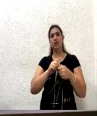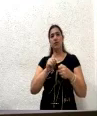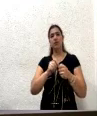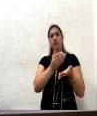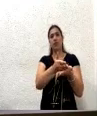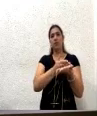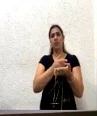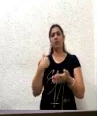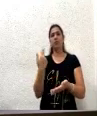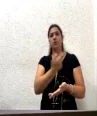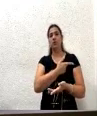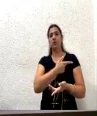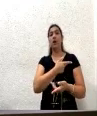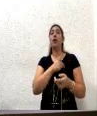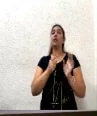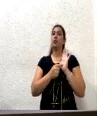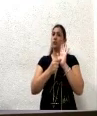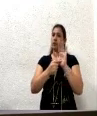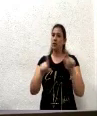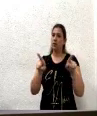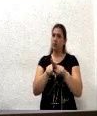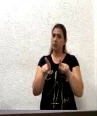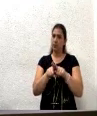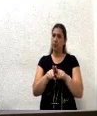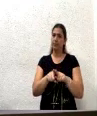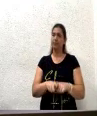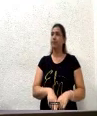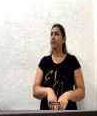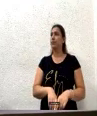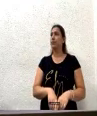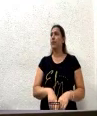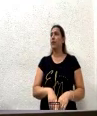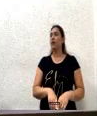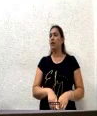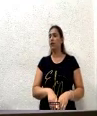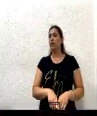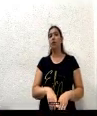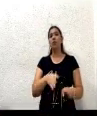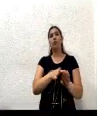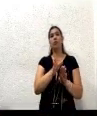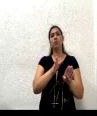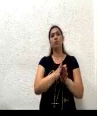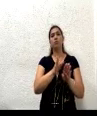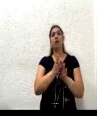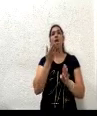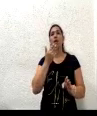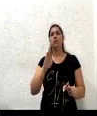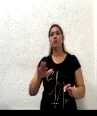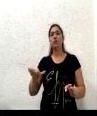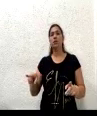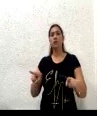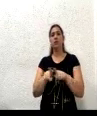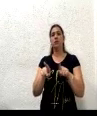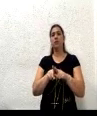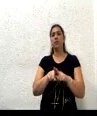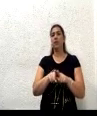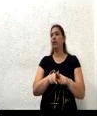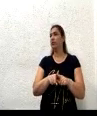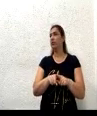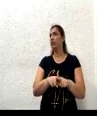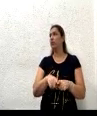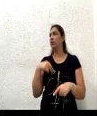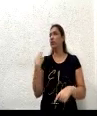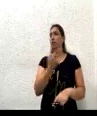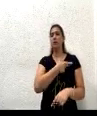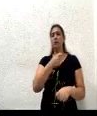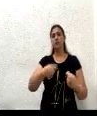fiz. Inclusive, vereador, conselho tutelar, que a incidência é muito nos jovens, né? Mas